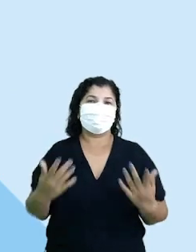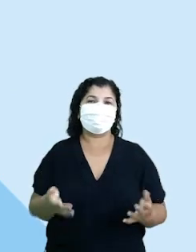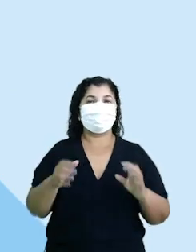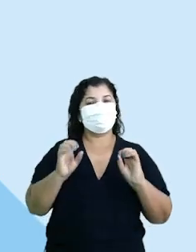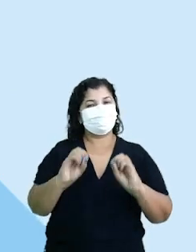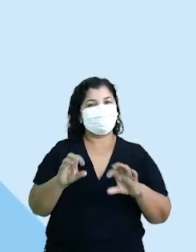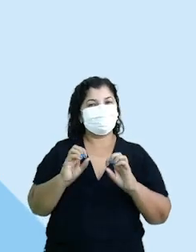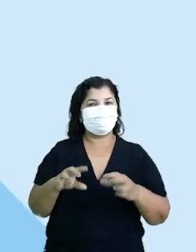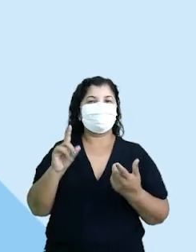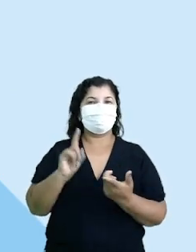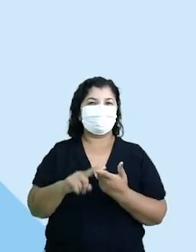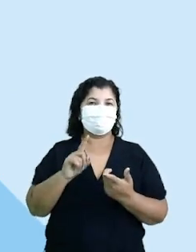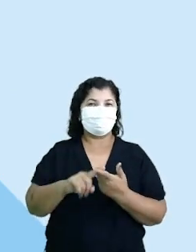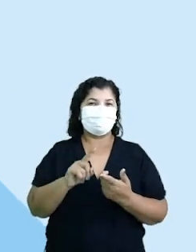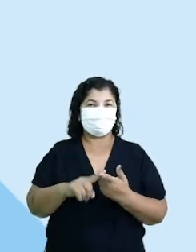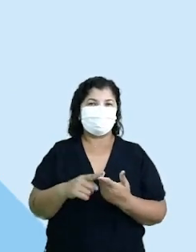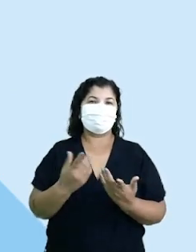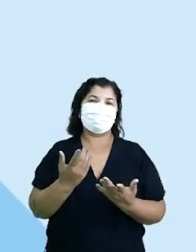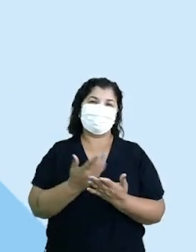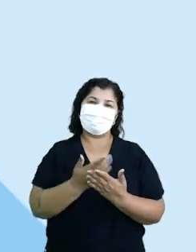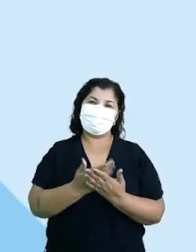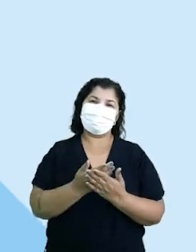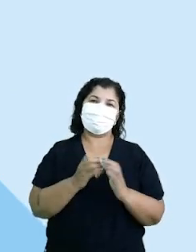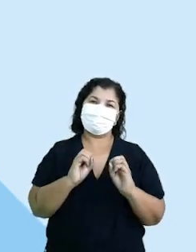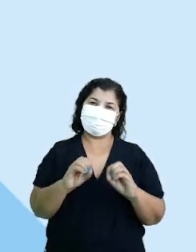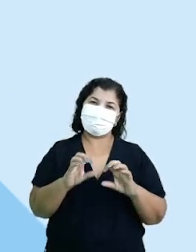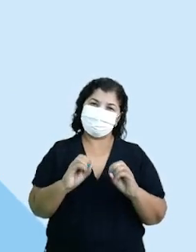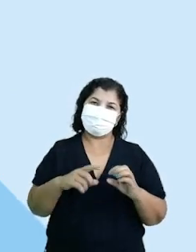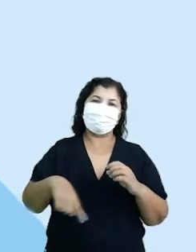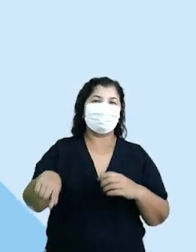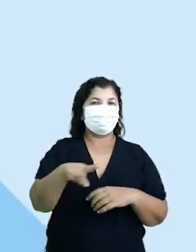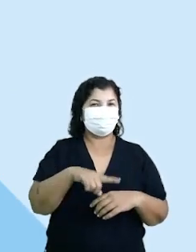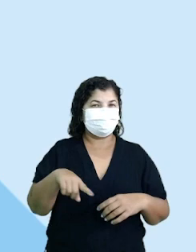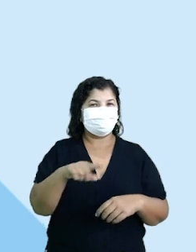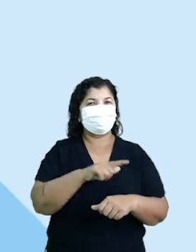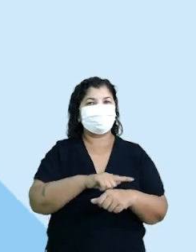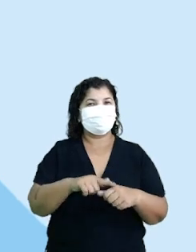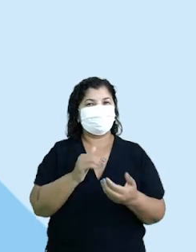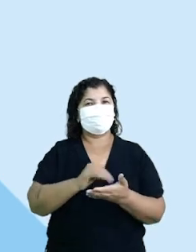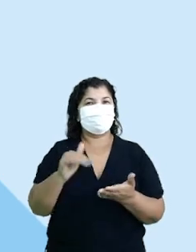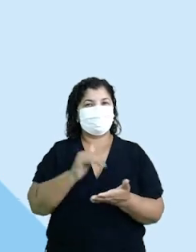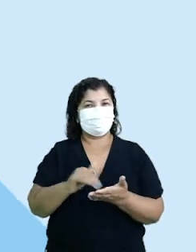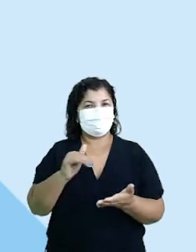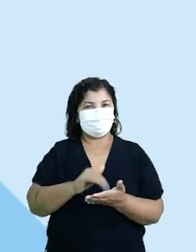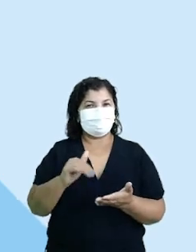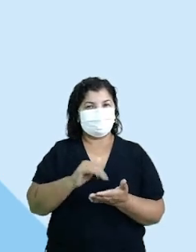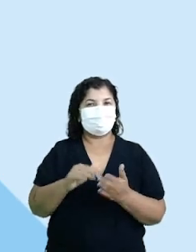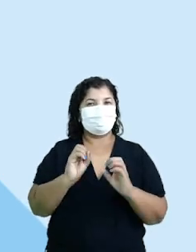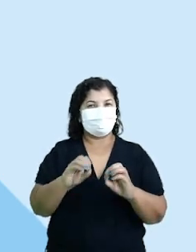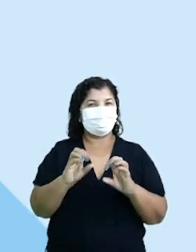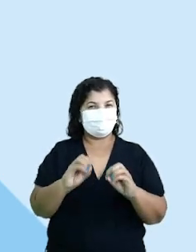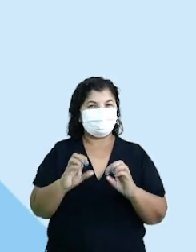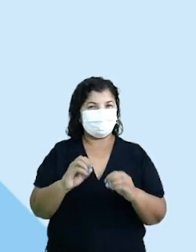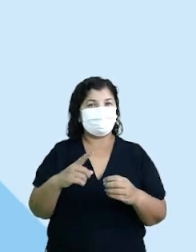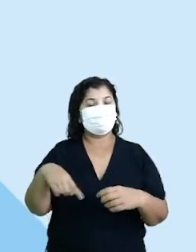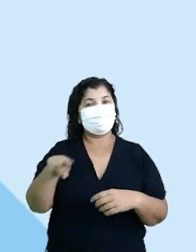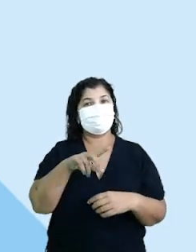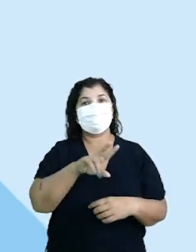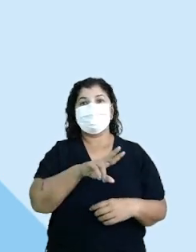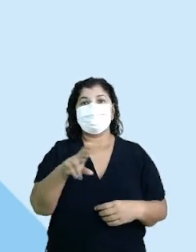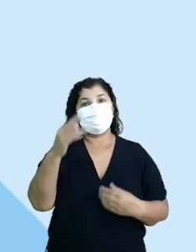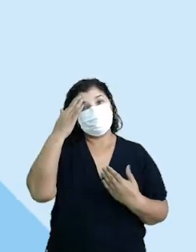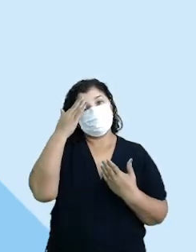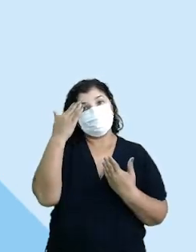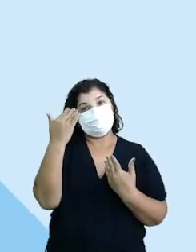na educação. Então eu queria deixar esse agradecimento aqui em meu nome, em nome de toda a equipe, porque nós